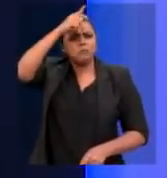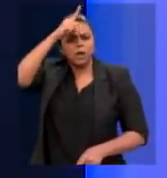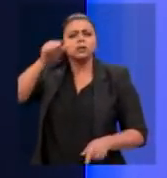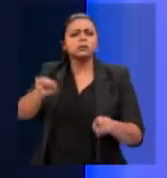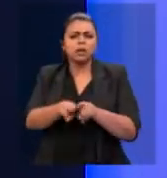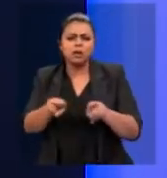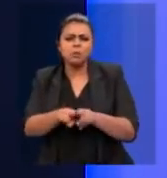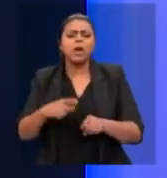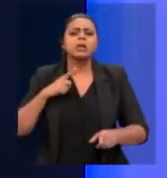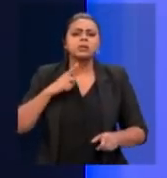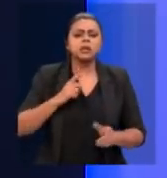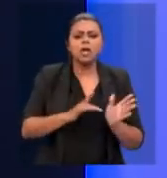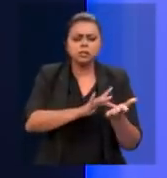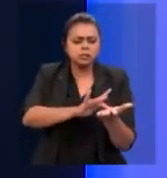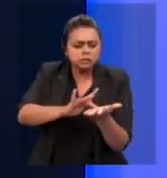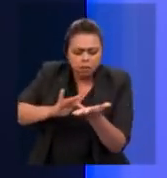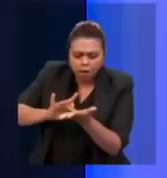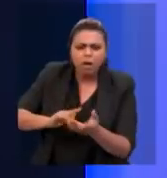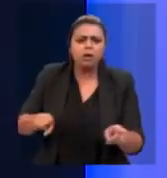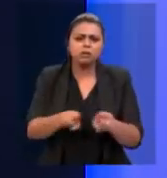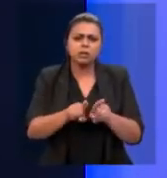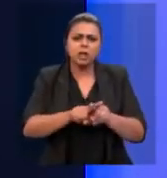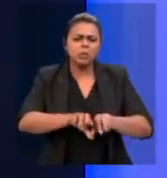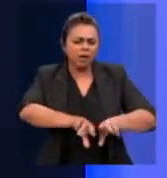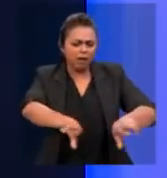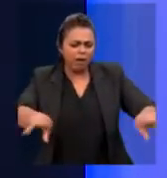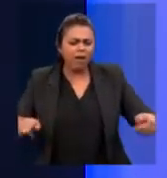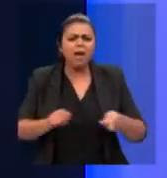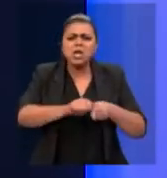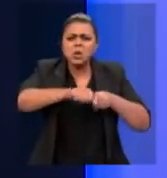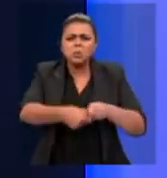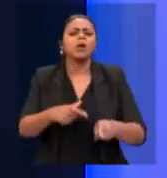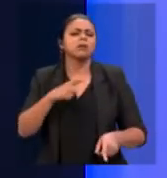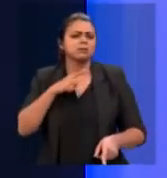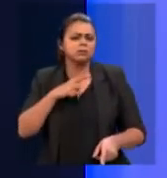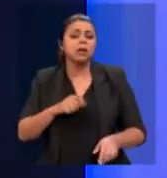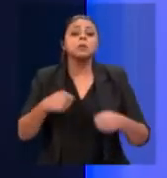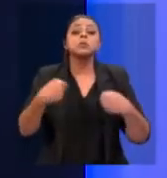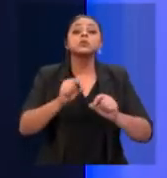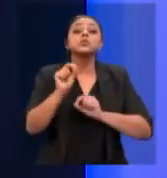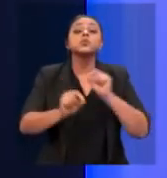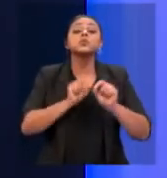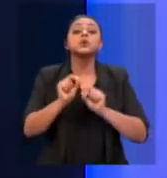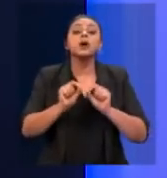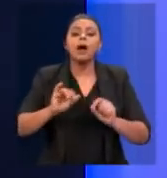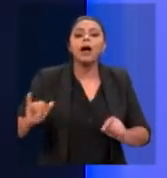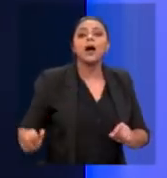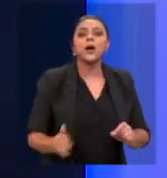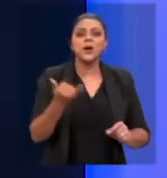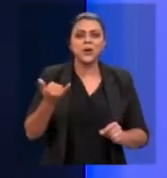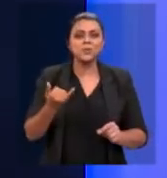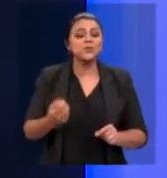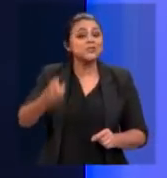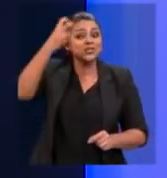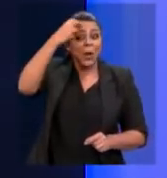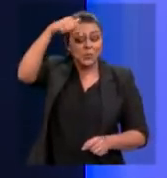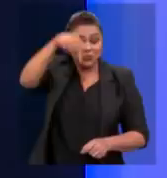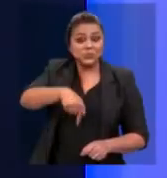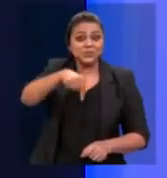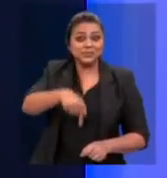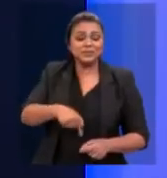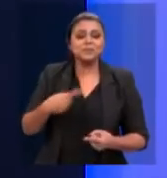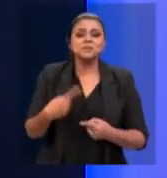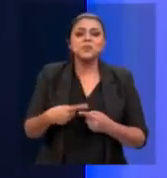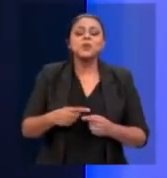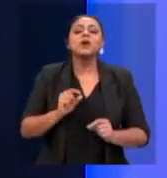quilombolas ciganas e tantas outras nós precisamos fomentar melhor o a nossa cultura para que